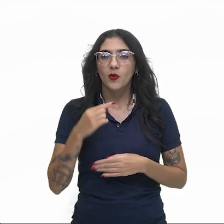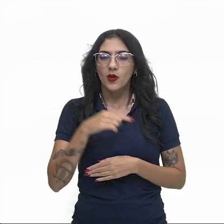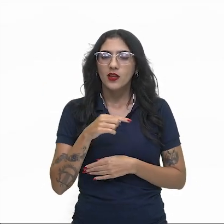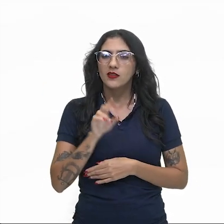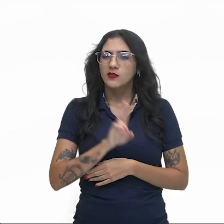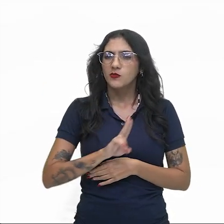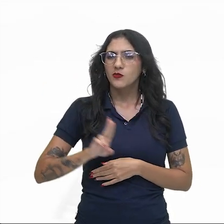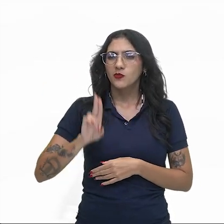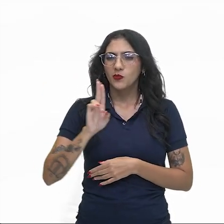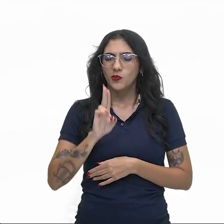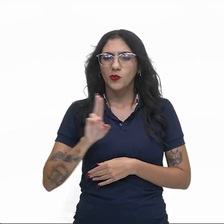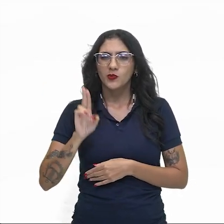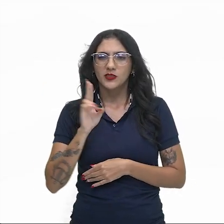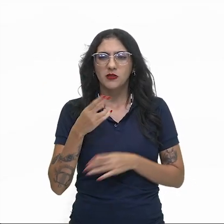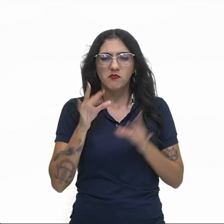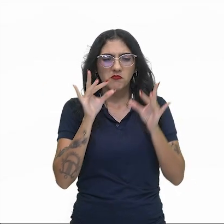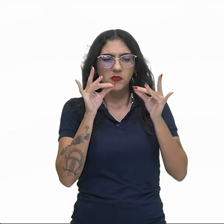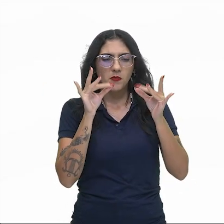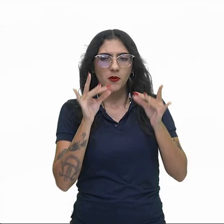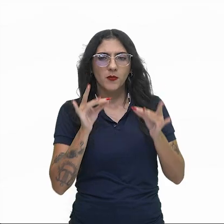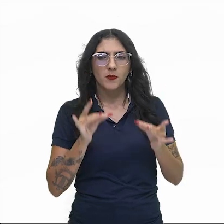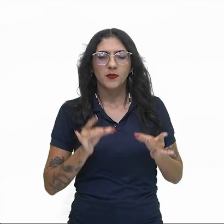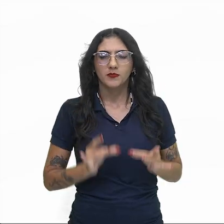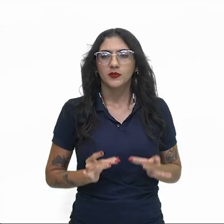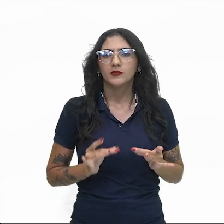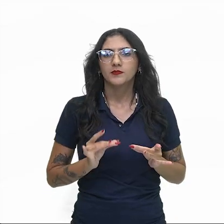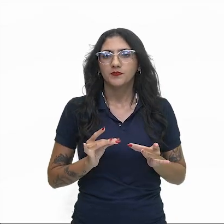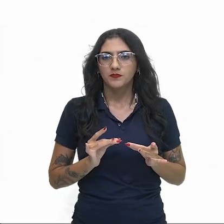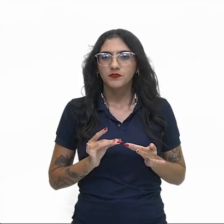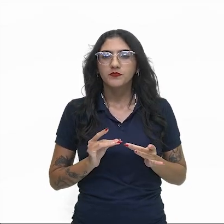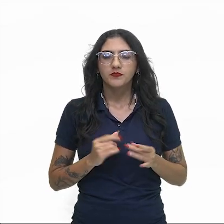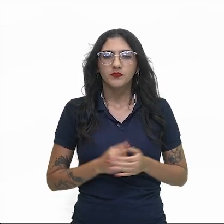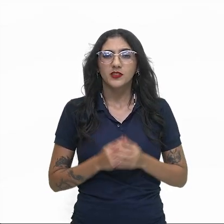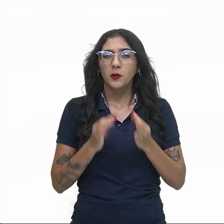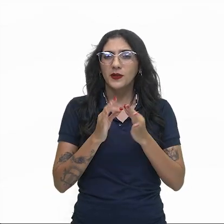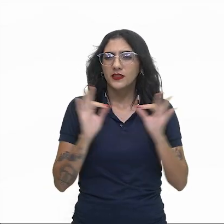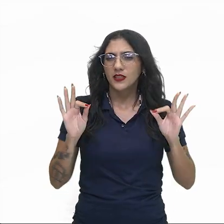métrica bem cuidadosa, uma sintaxe bem